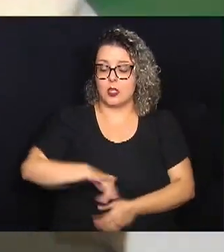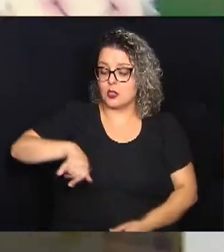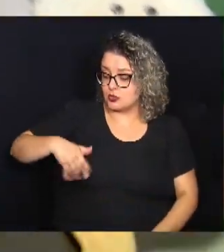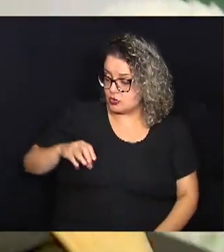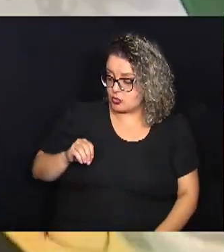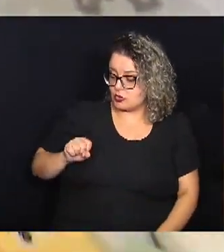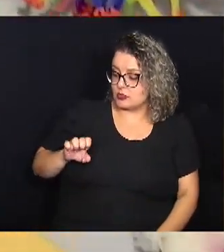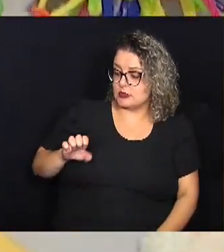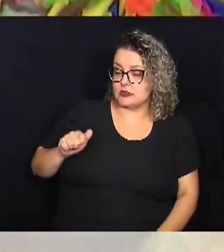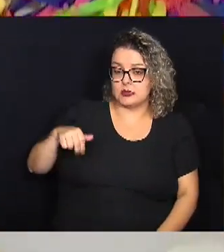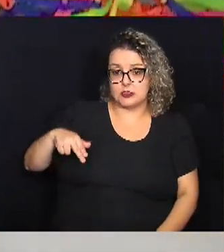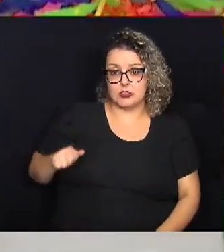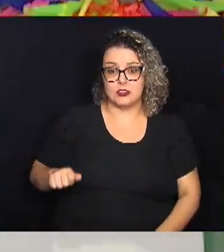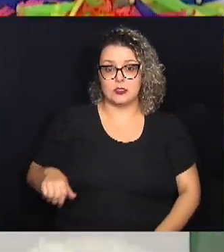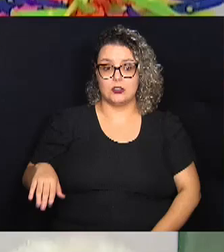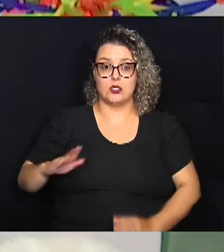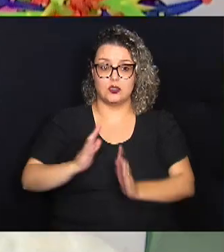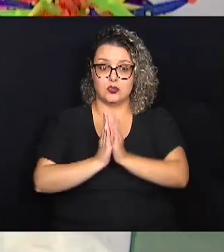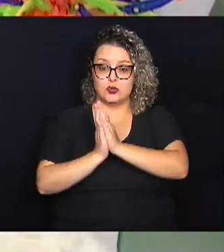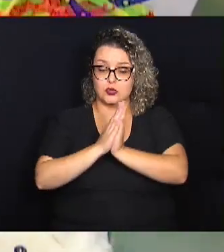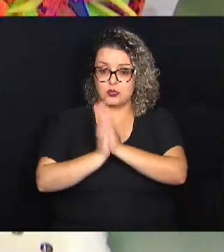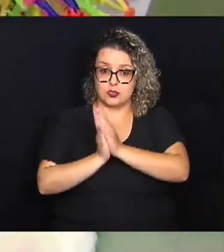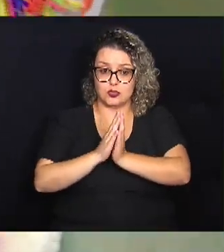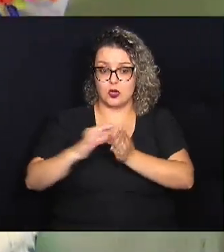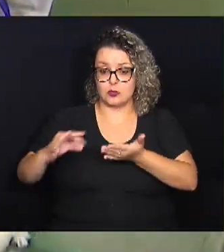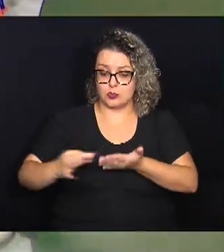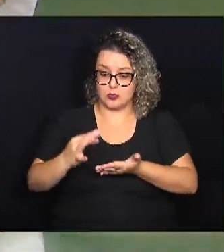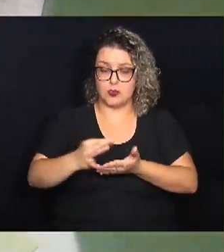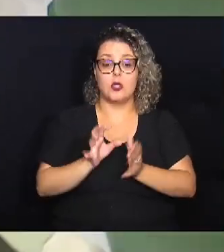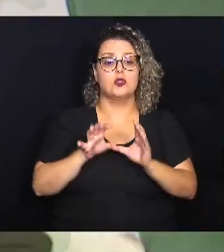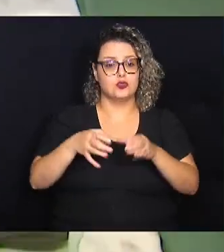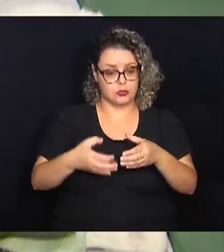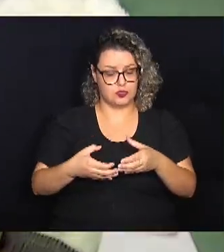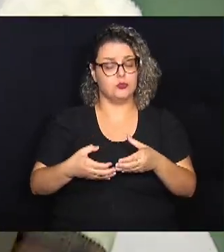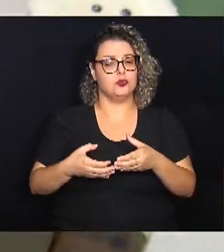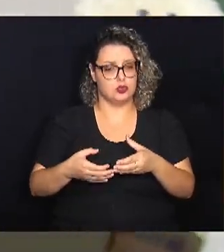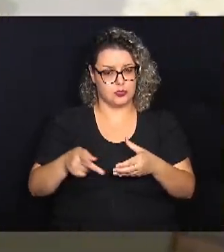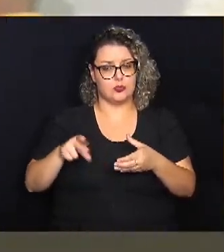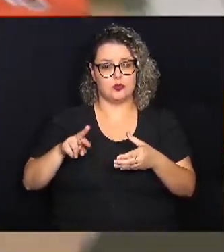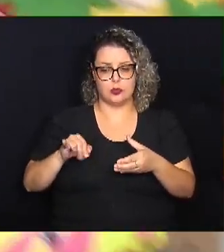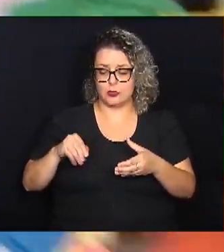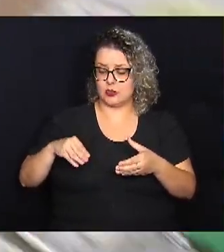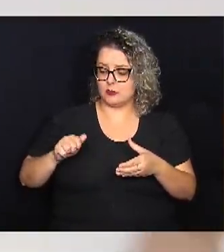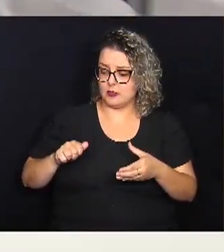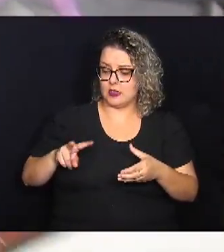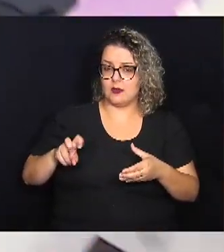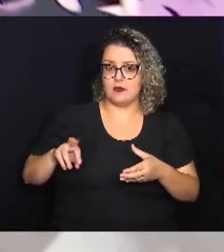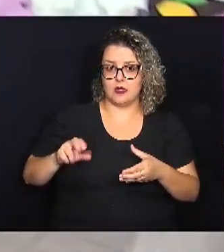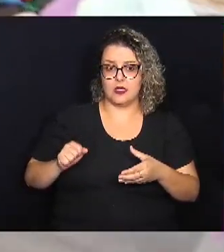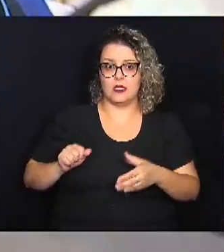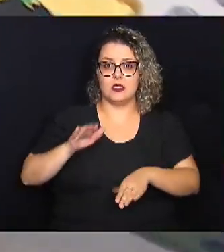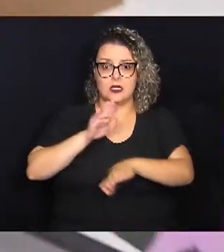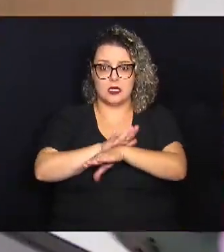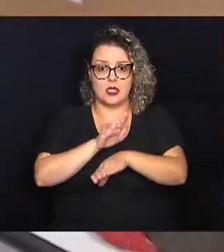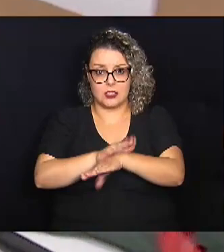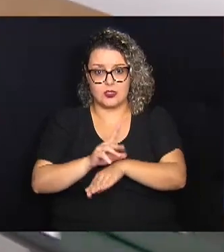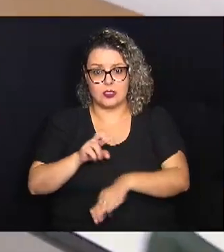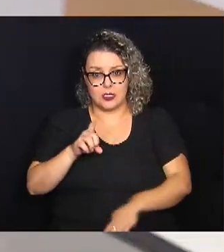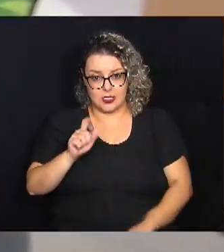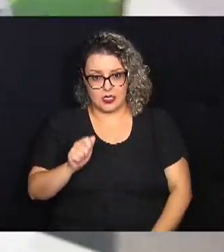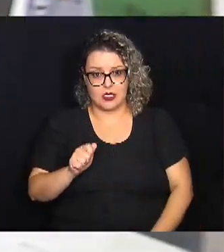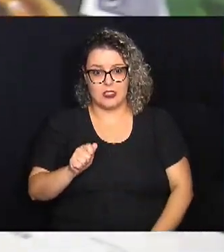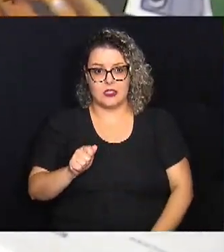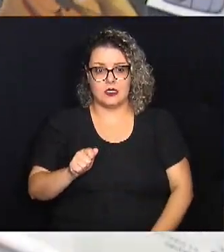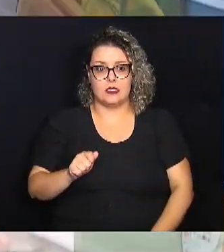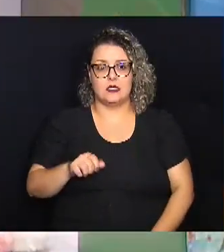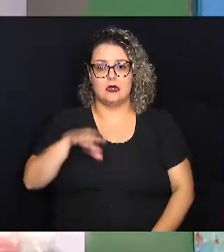conta que os bonecos são confeccionados pelo Grupo Primavera e oportuniza a renda para os colaboradores. Nós temos uma oficina de artesanato